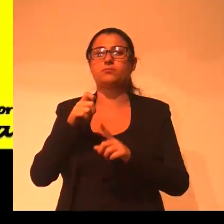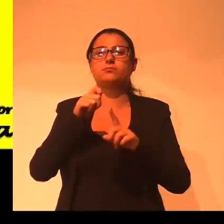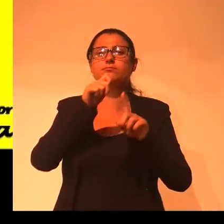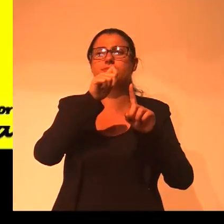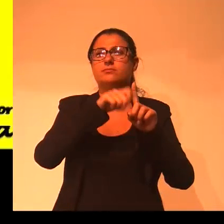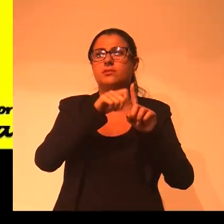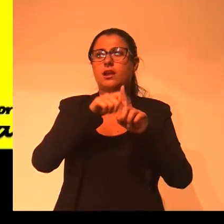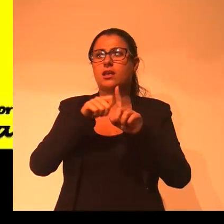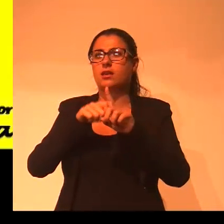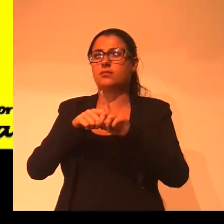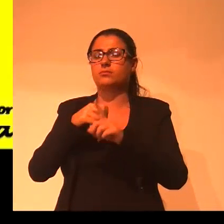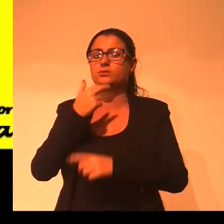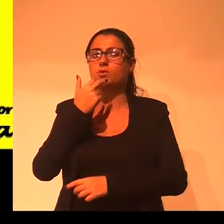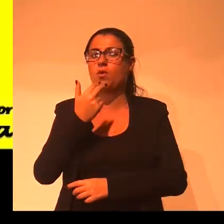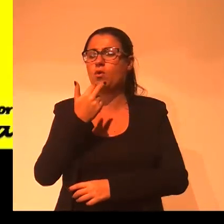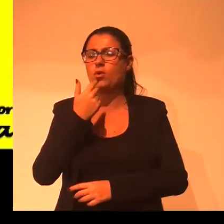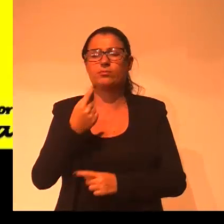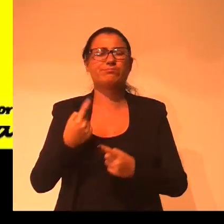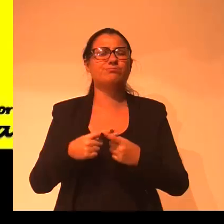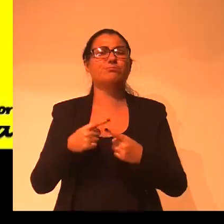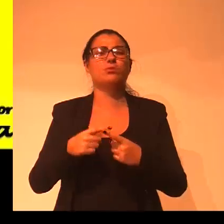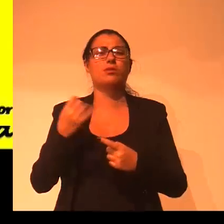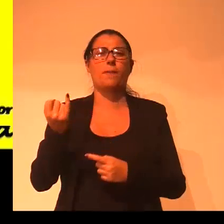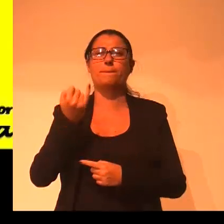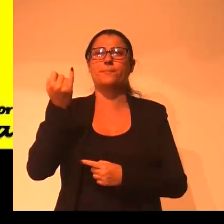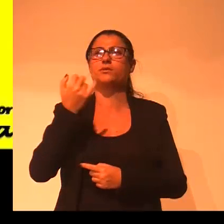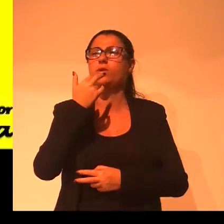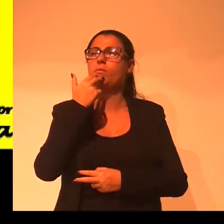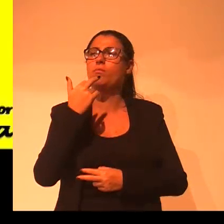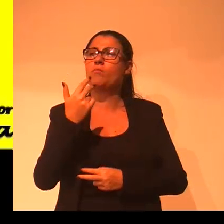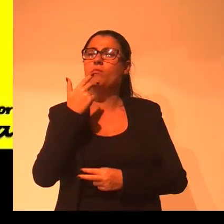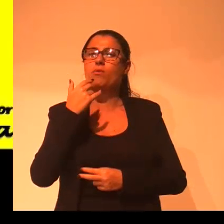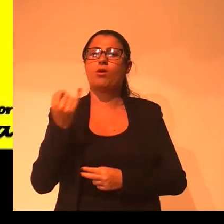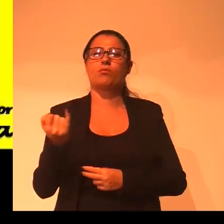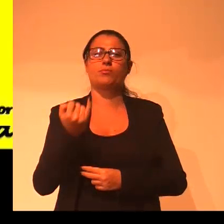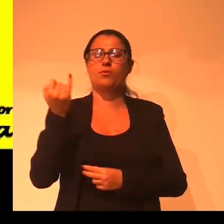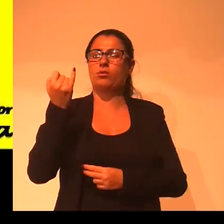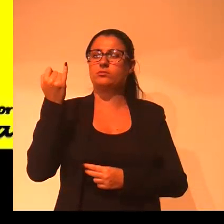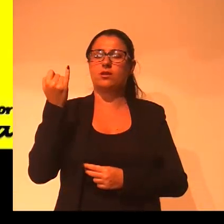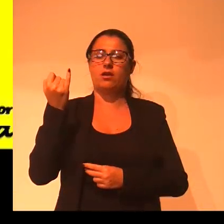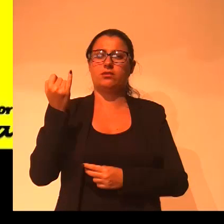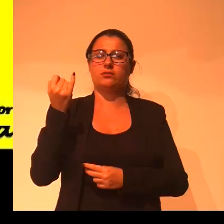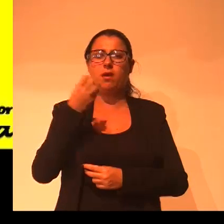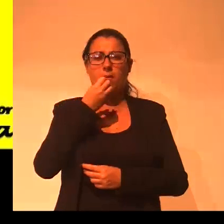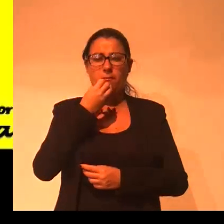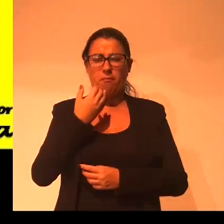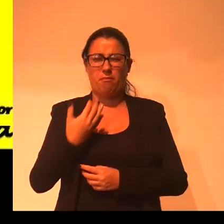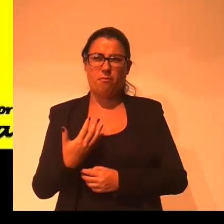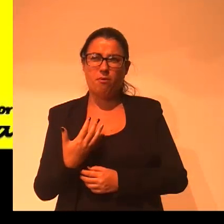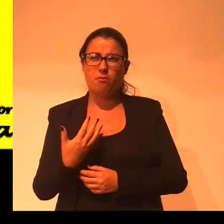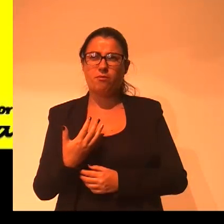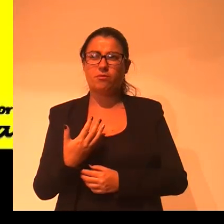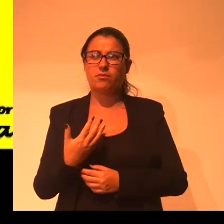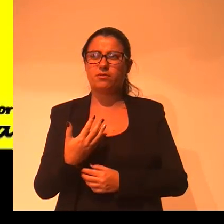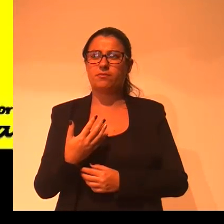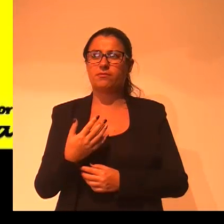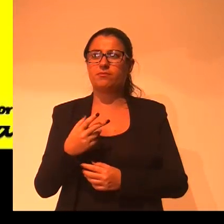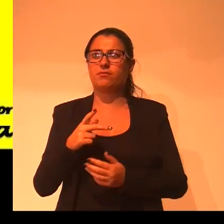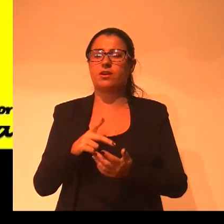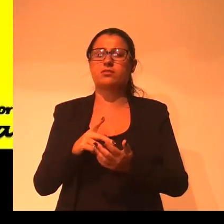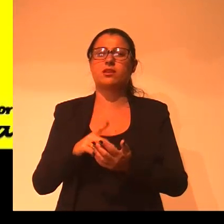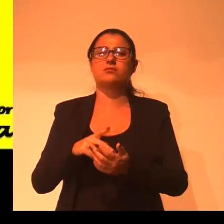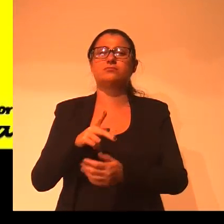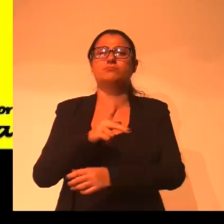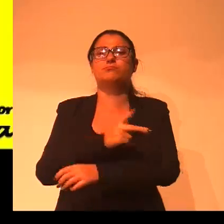coloridos? Né? As pessoas me perguntaram, falaram assim, por que é importante uma cor? A cor pode trazer um benefício. Na verdade, a pedagogia ela nos